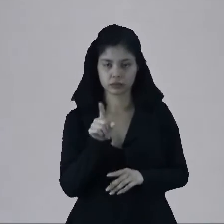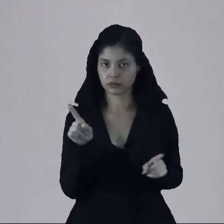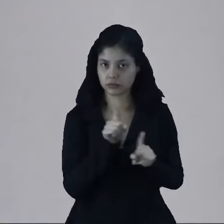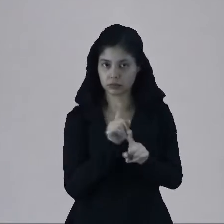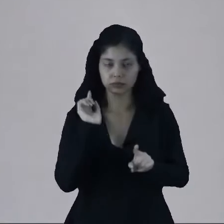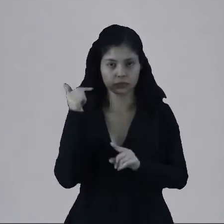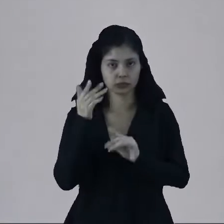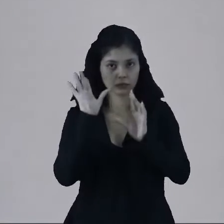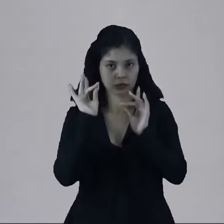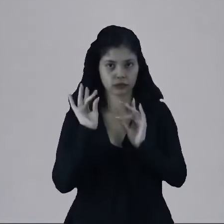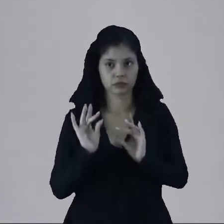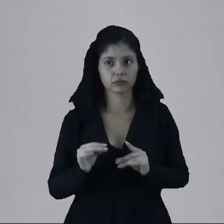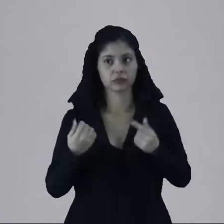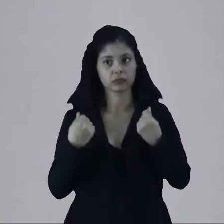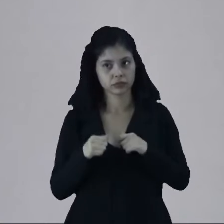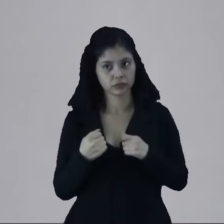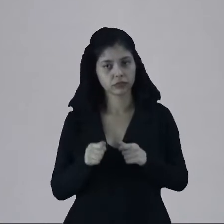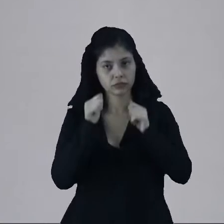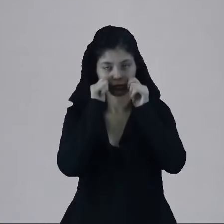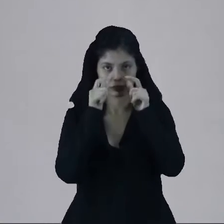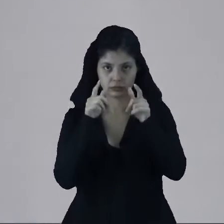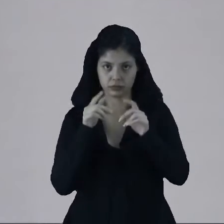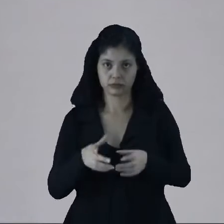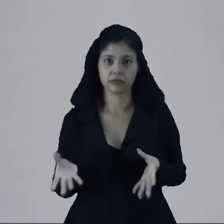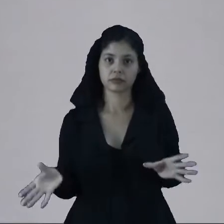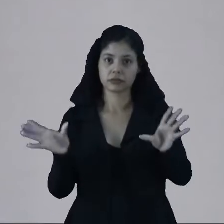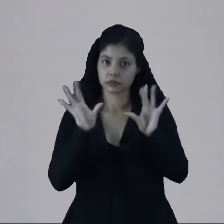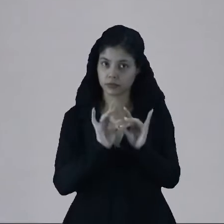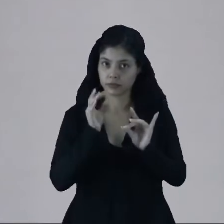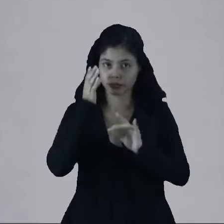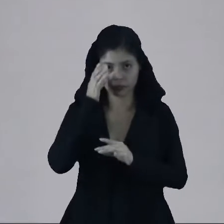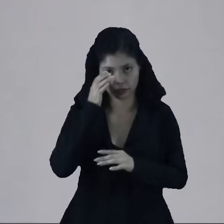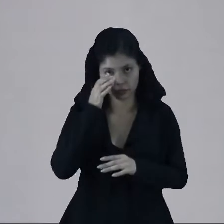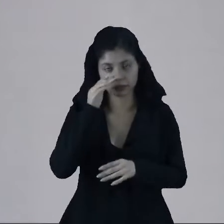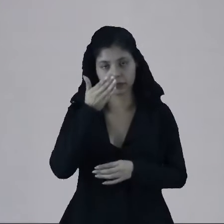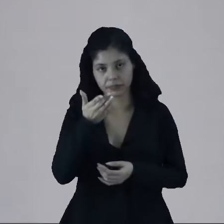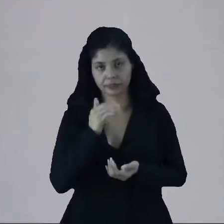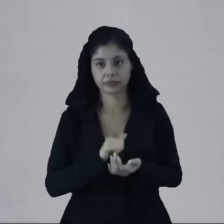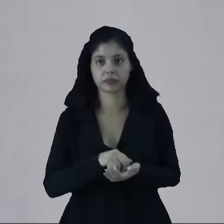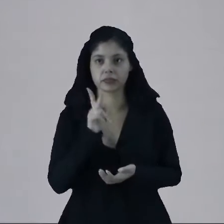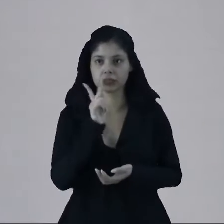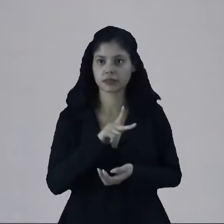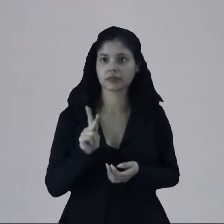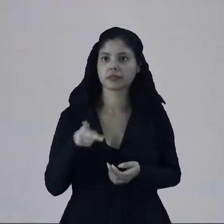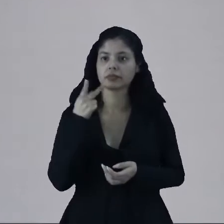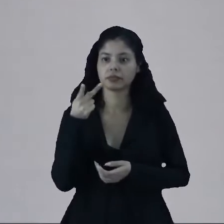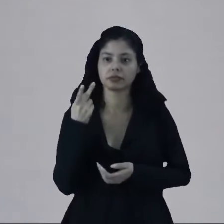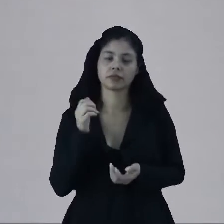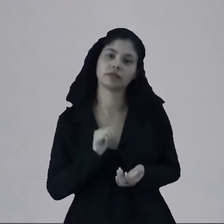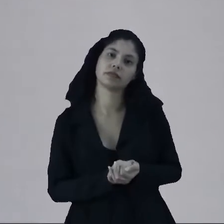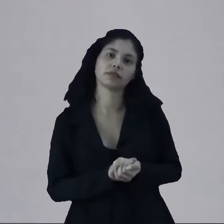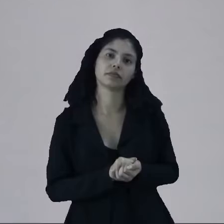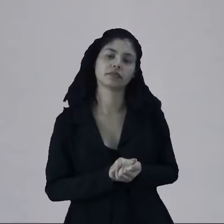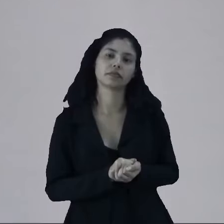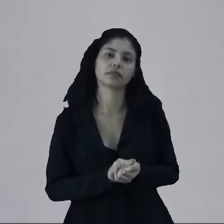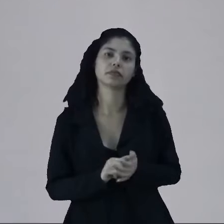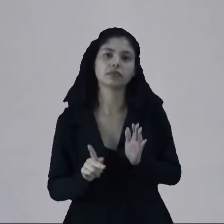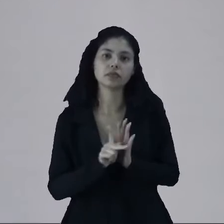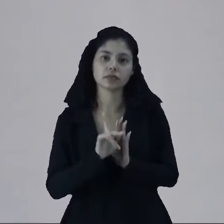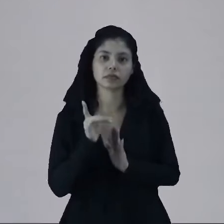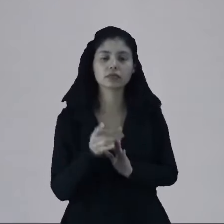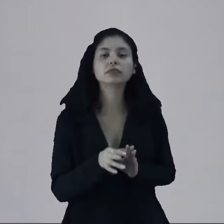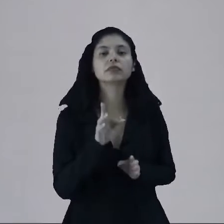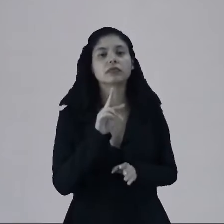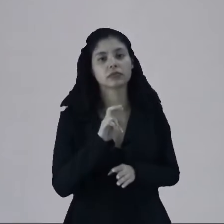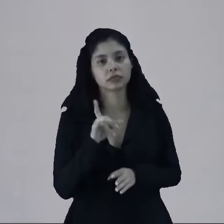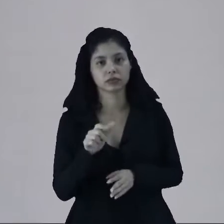Não, tem outros detalhes que você precisa atenar. Eu só trouxe essa curiosidade para você falar, o professor falou sobre